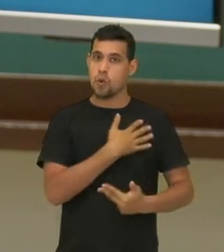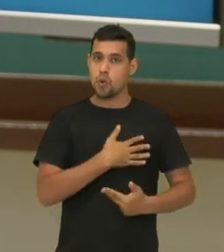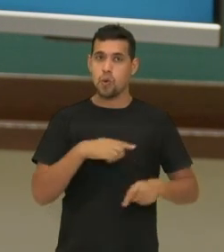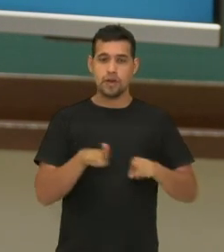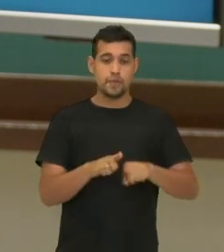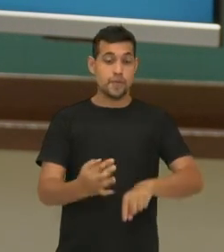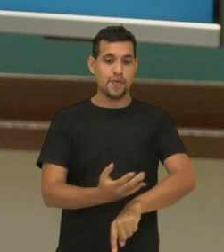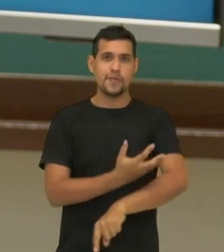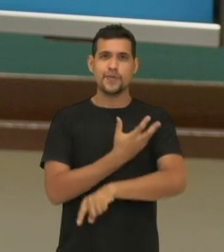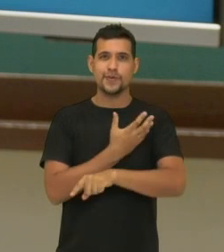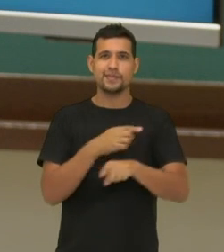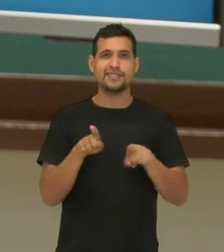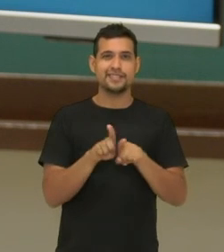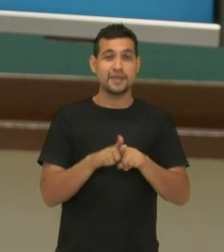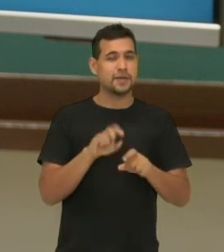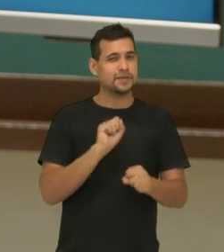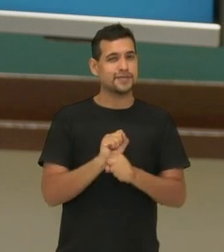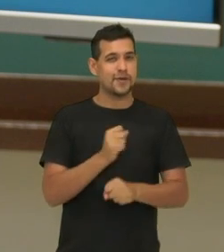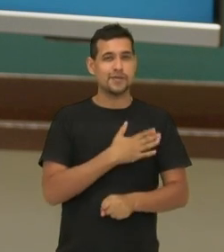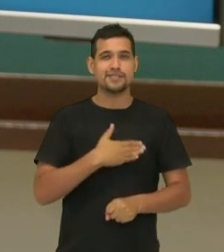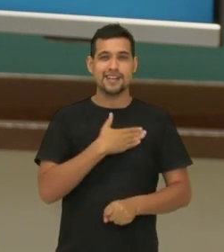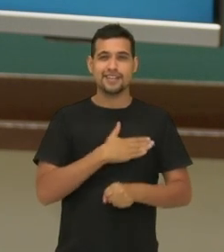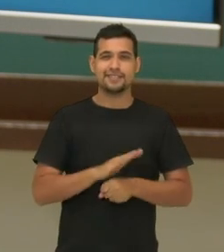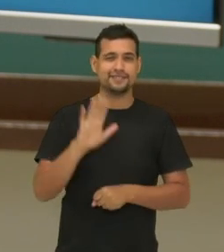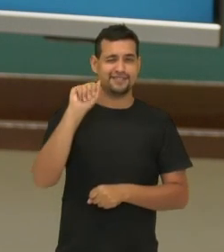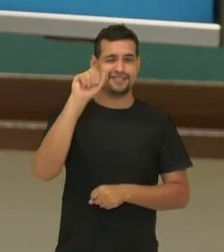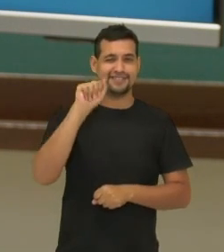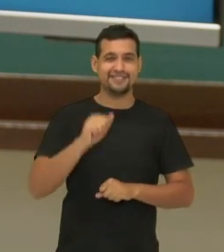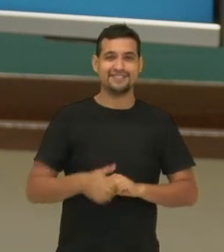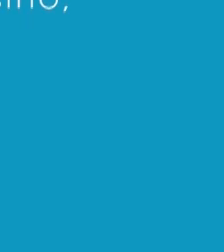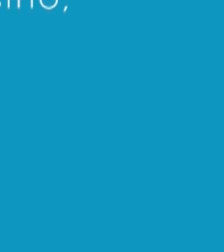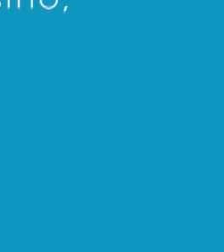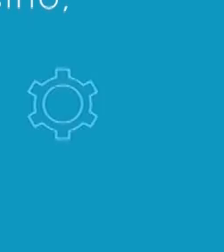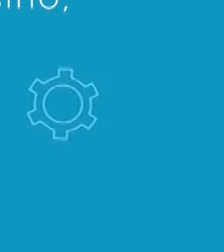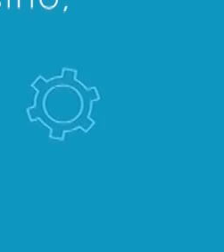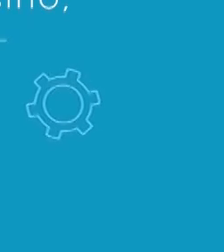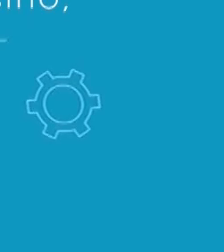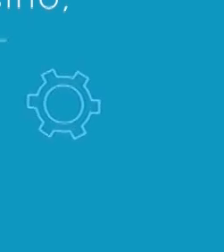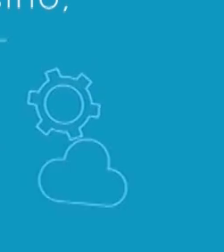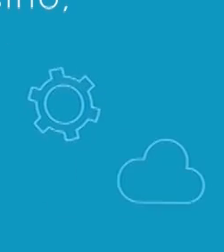e Emoções espero que vocês tenham gostado até breve